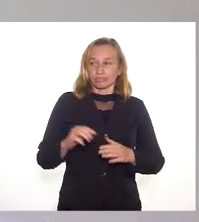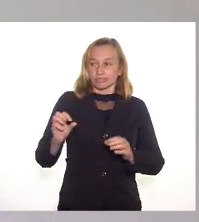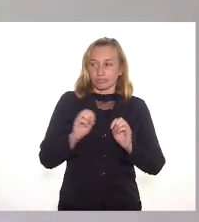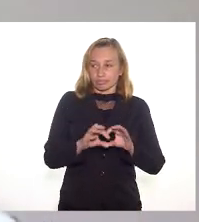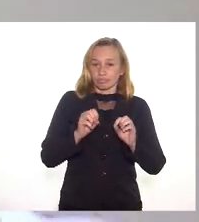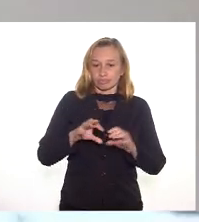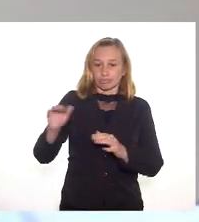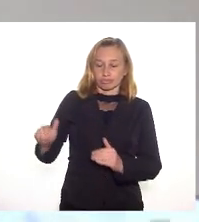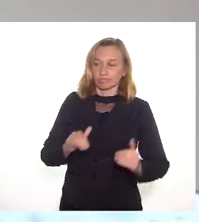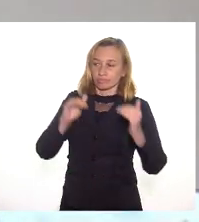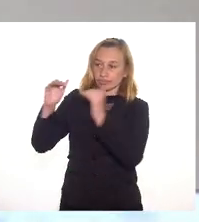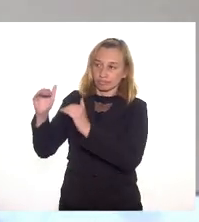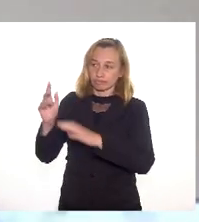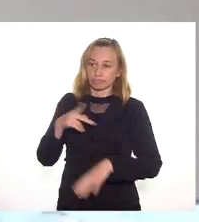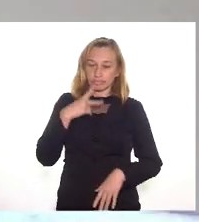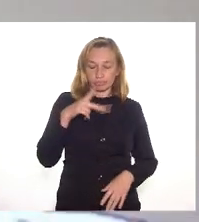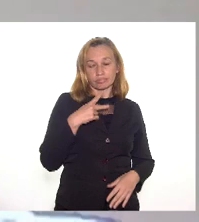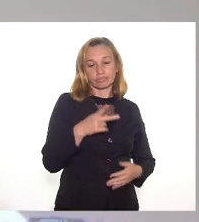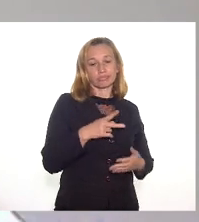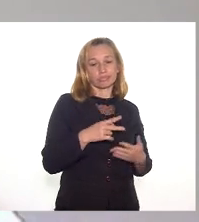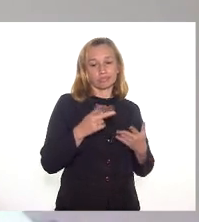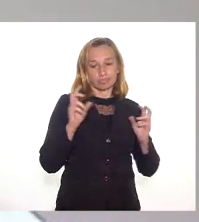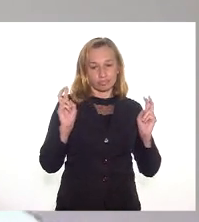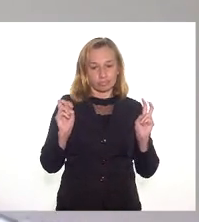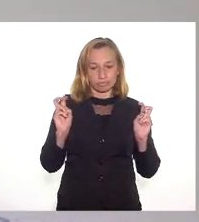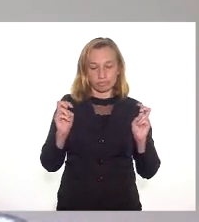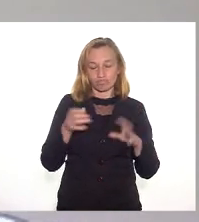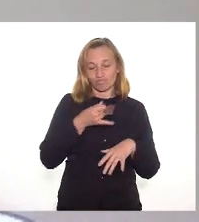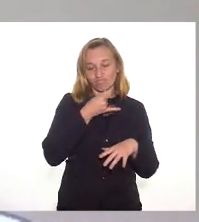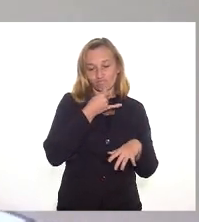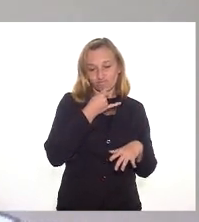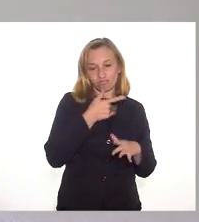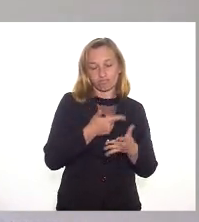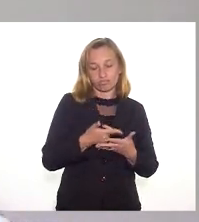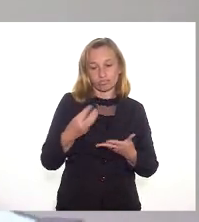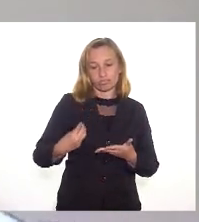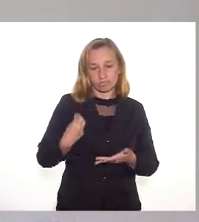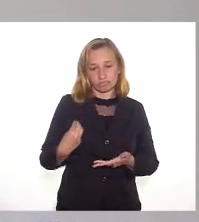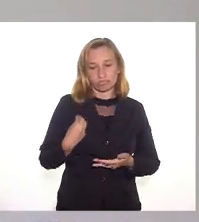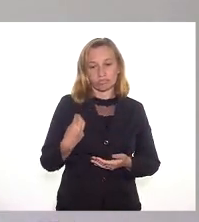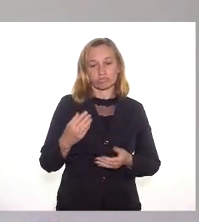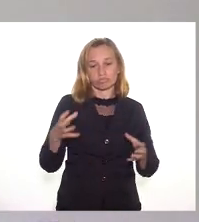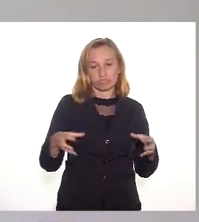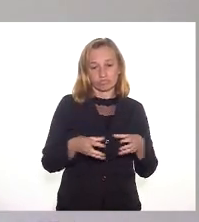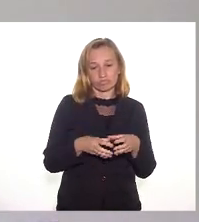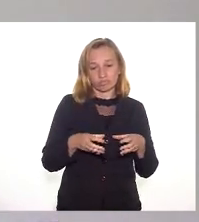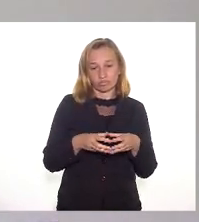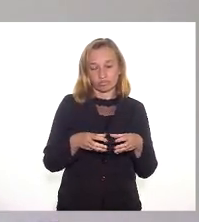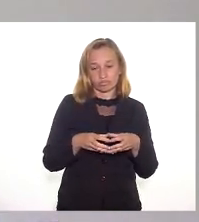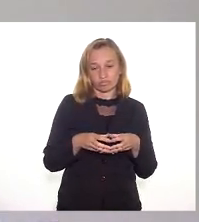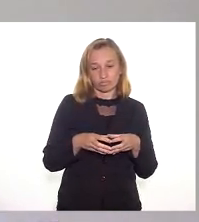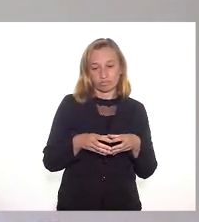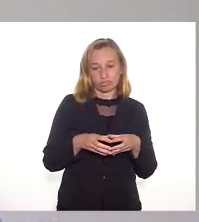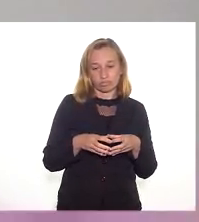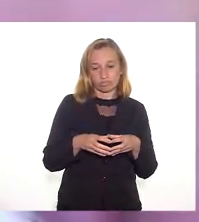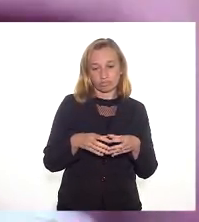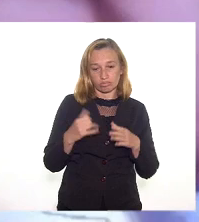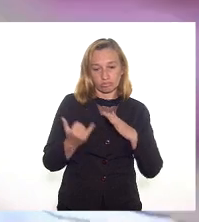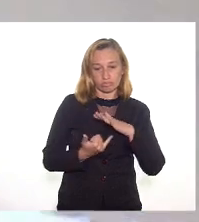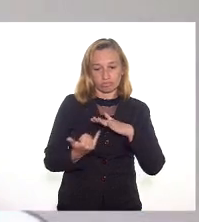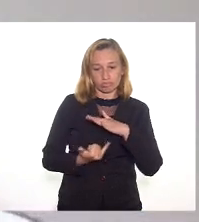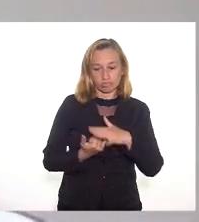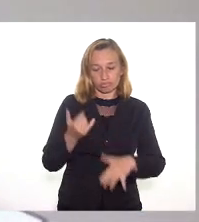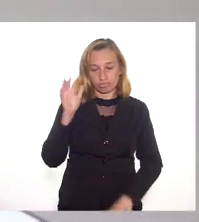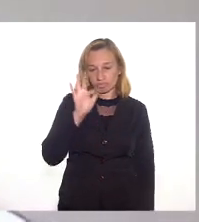que dão conta desse cenário dramático vivido pelo conjunto das instituições